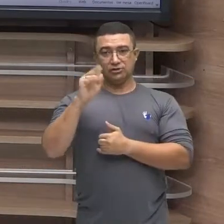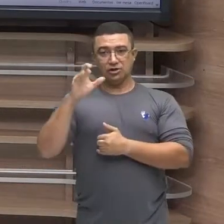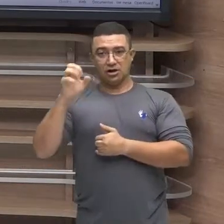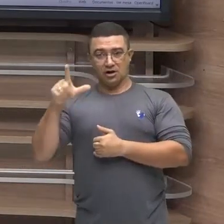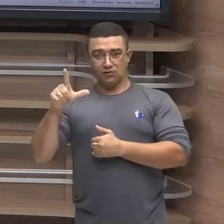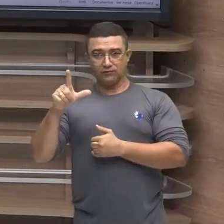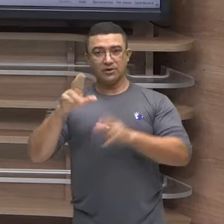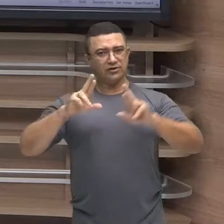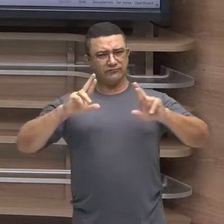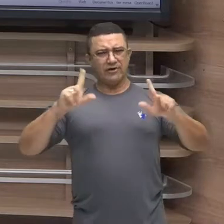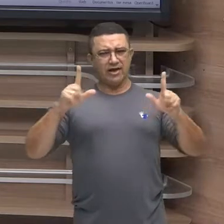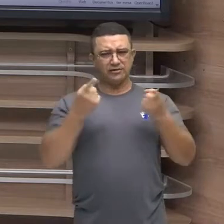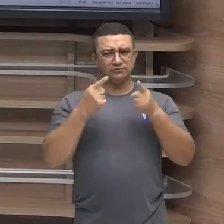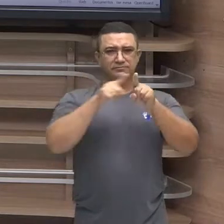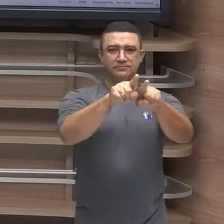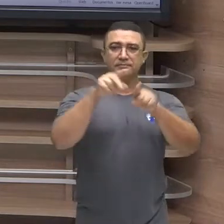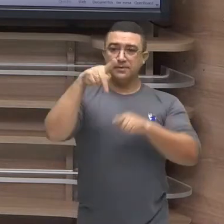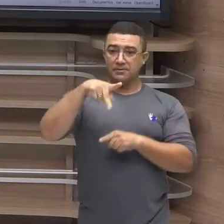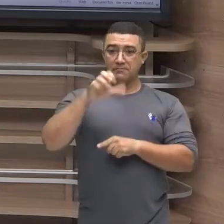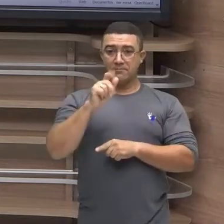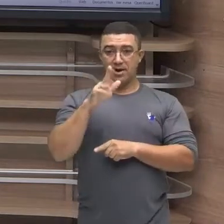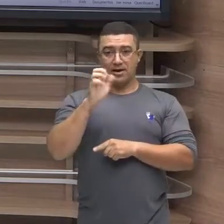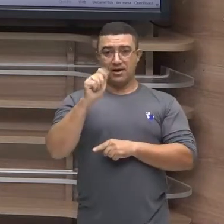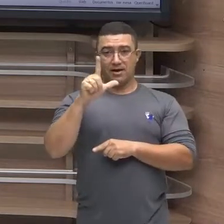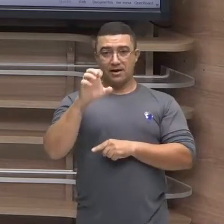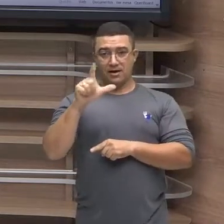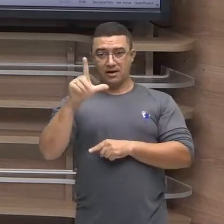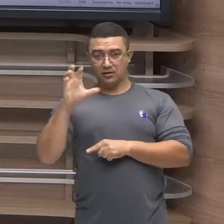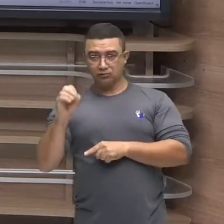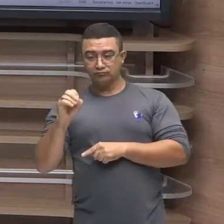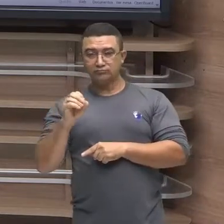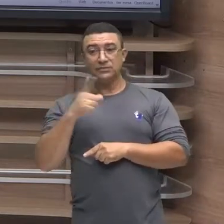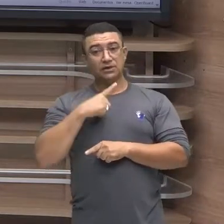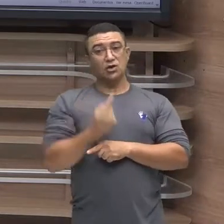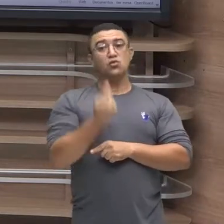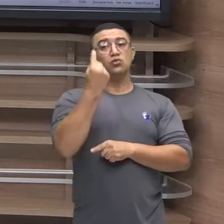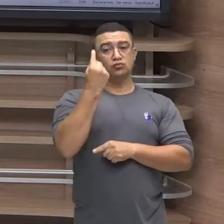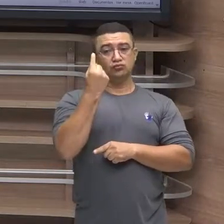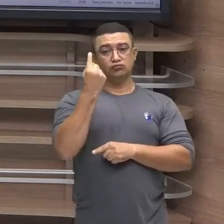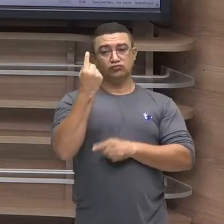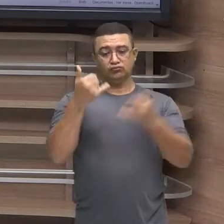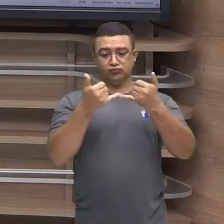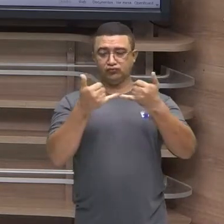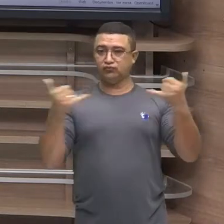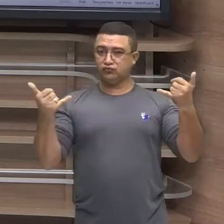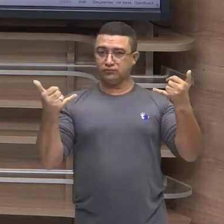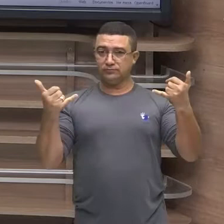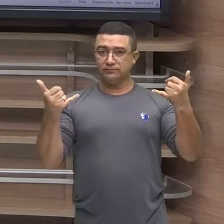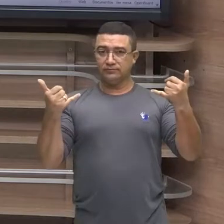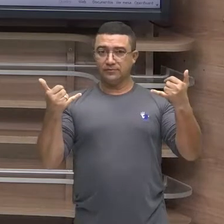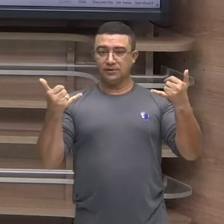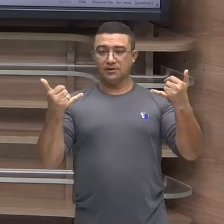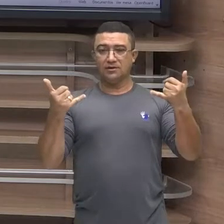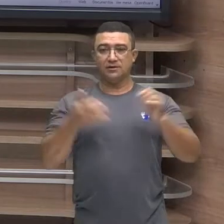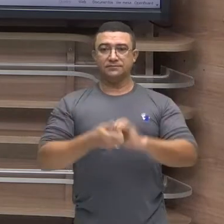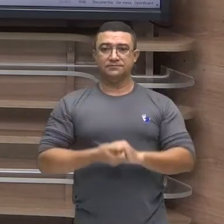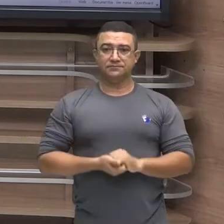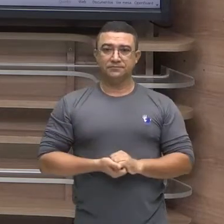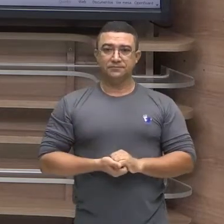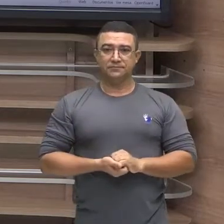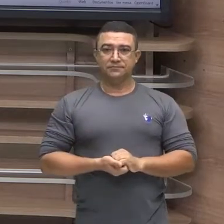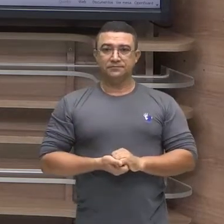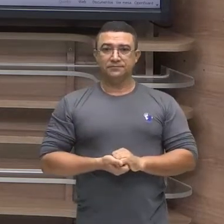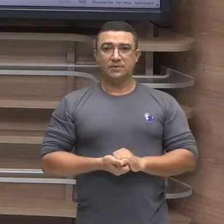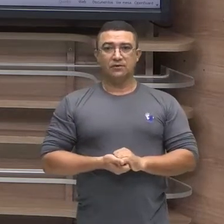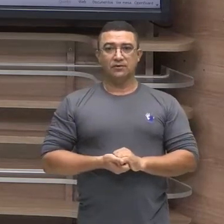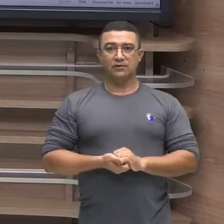paralelos, que a gente tinha 5, né? Então, a gente tem aí um único que vai justamente definir ao contrário da linha do Equador,